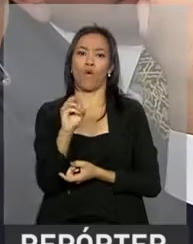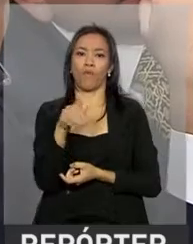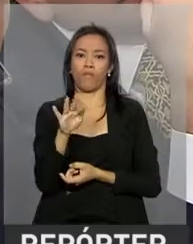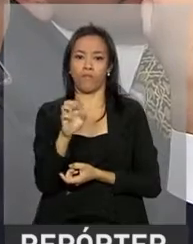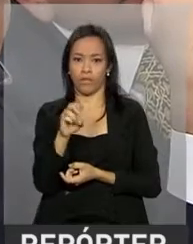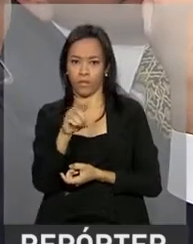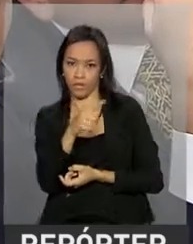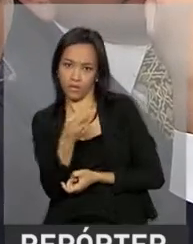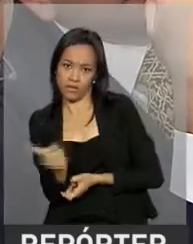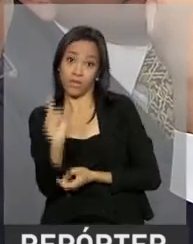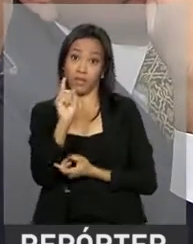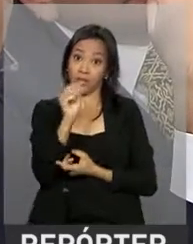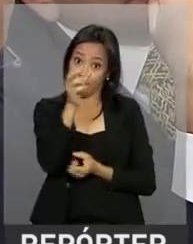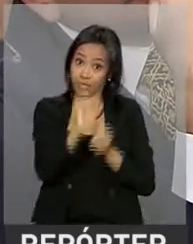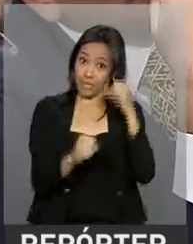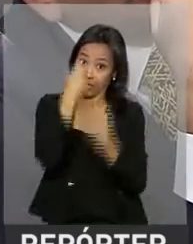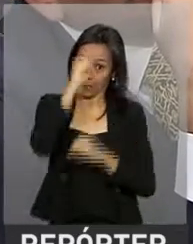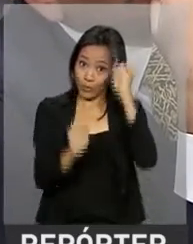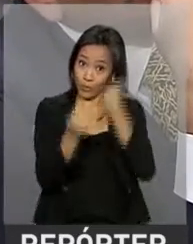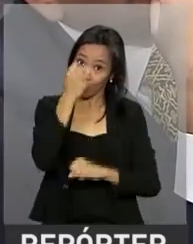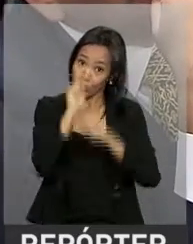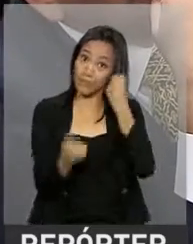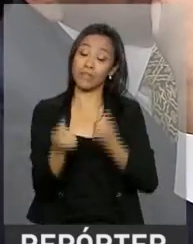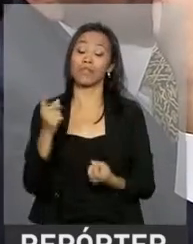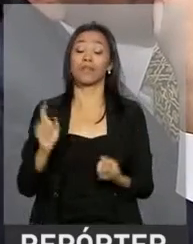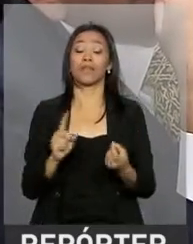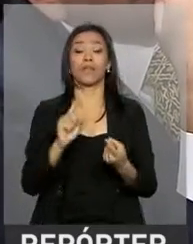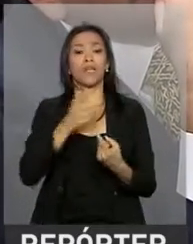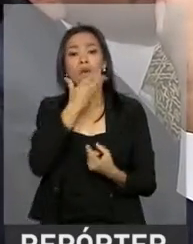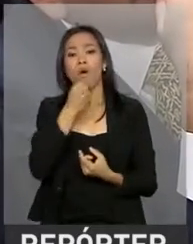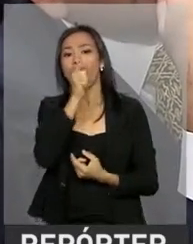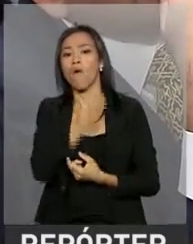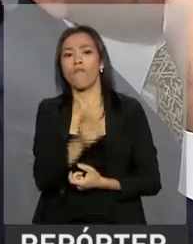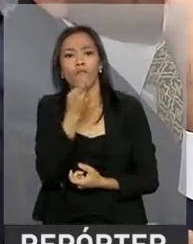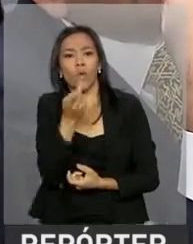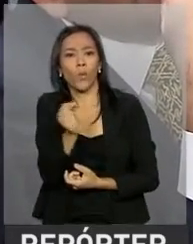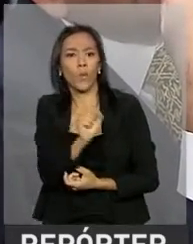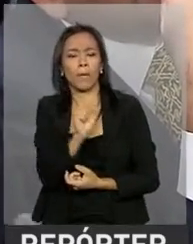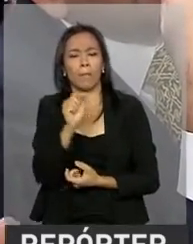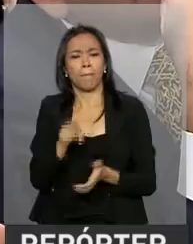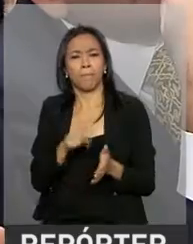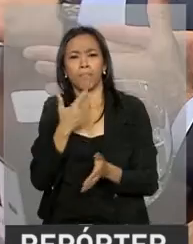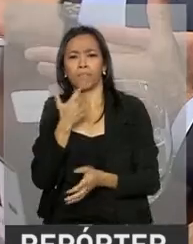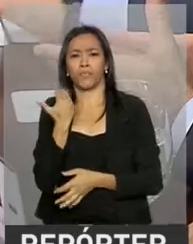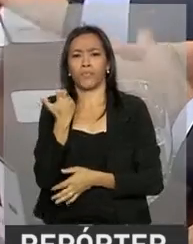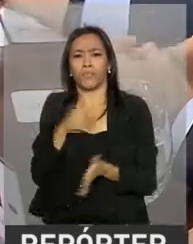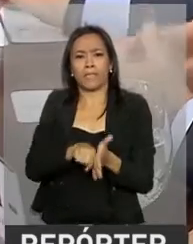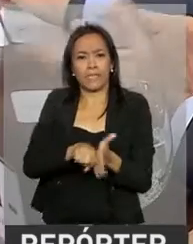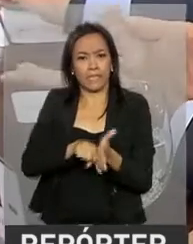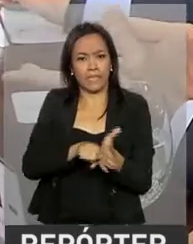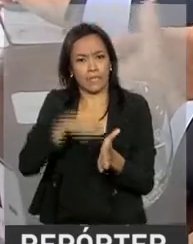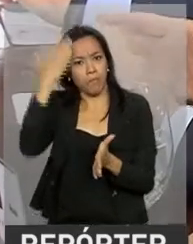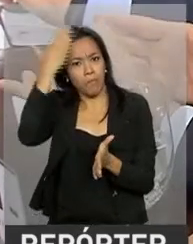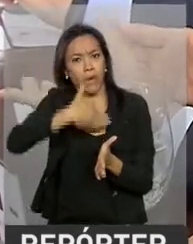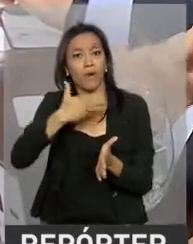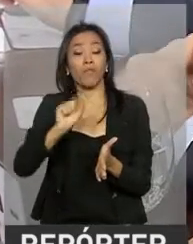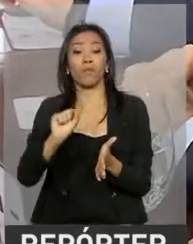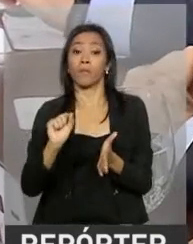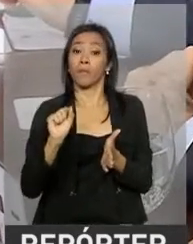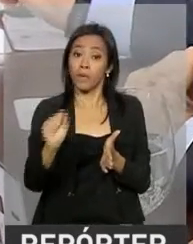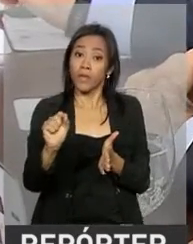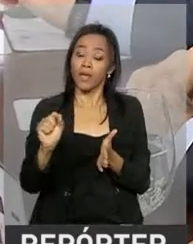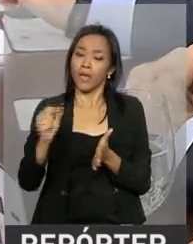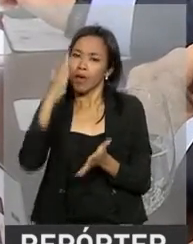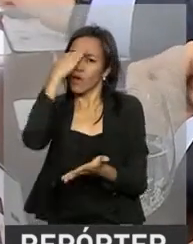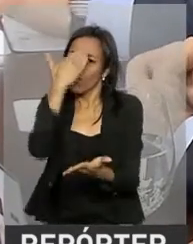são nacional das indústrias robson braga de andrade que disse que pesquisas recentes têm mostrado que a confiança ea